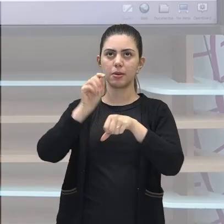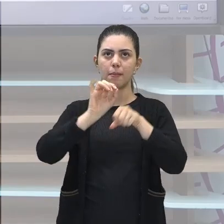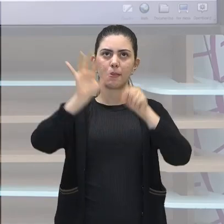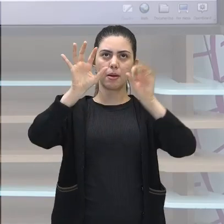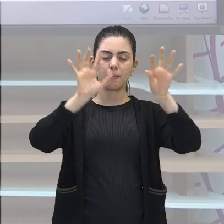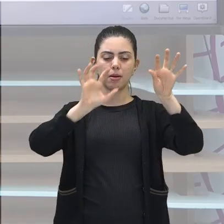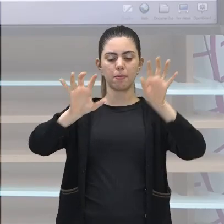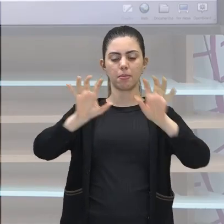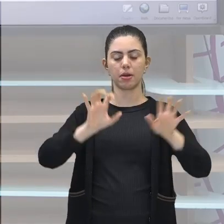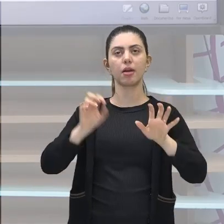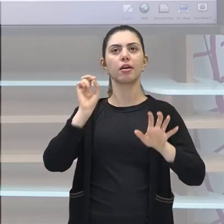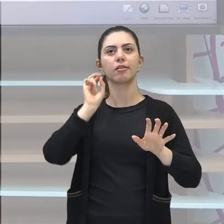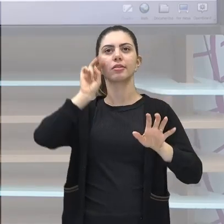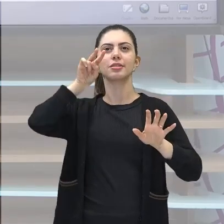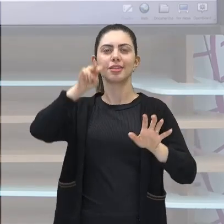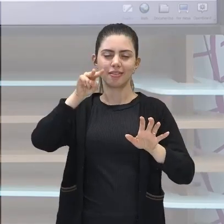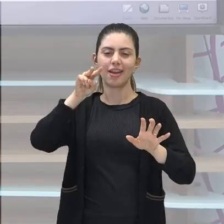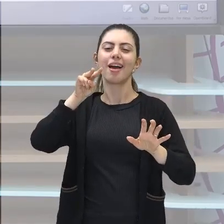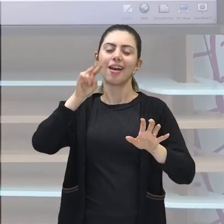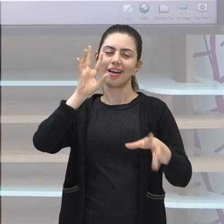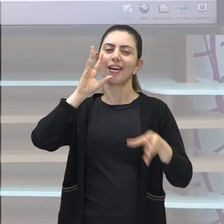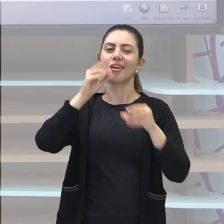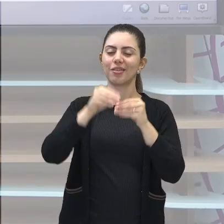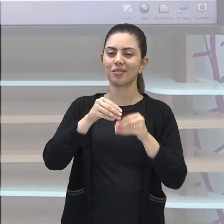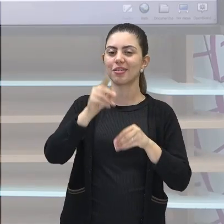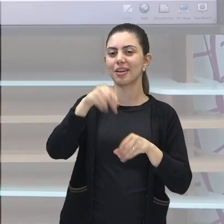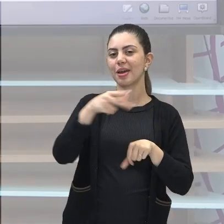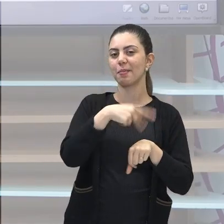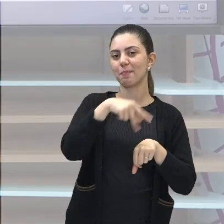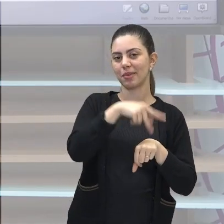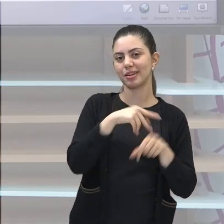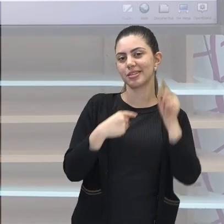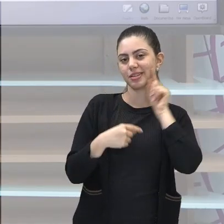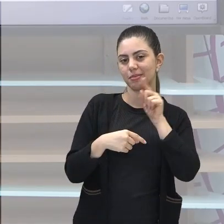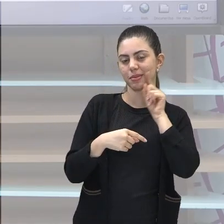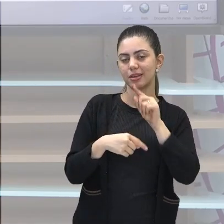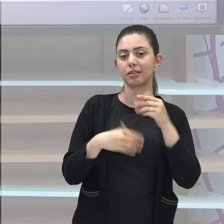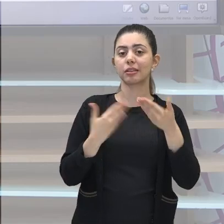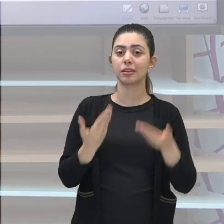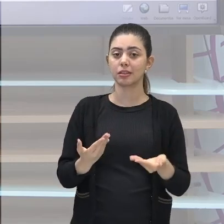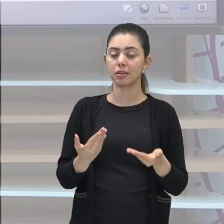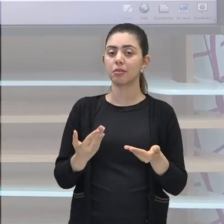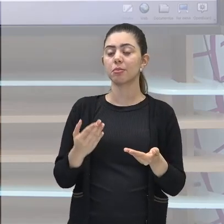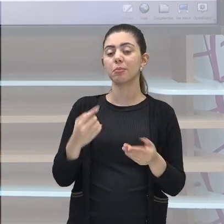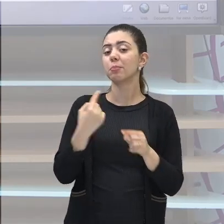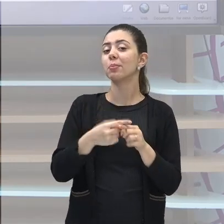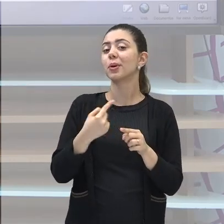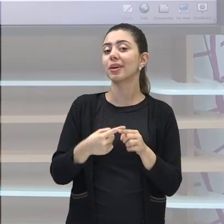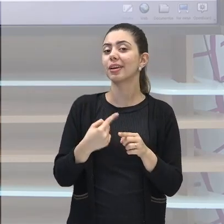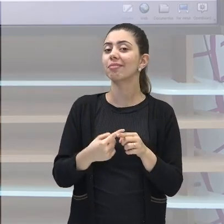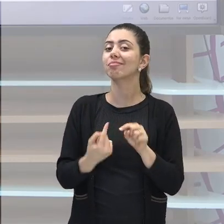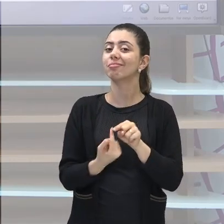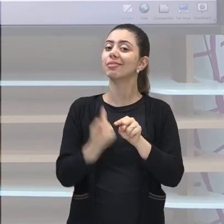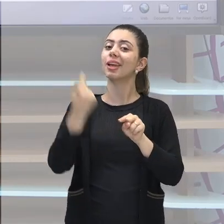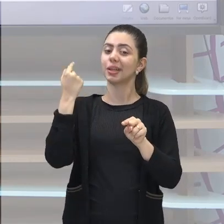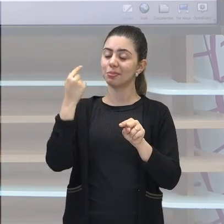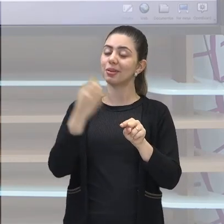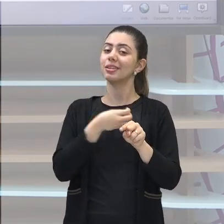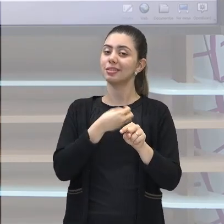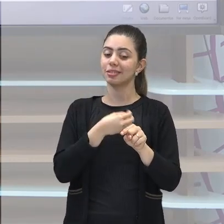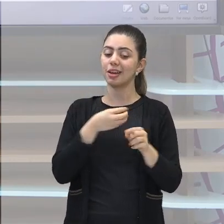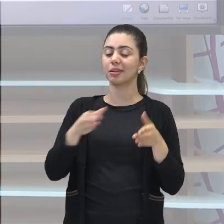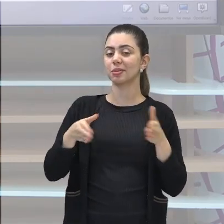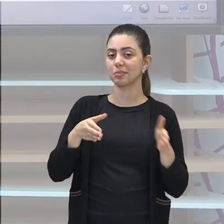o olho e já reconhece o território americano, é muito por causa do que foi vivido